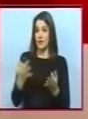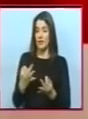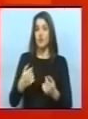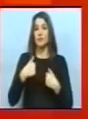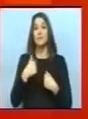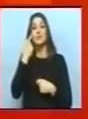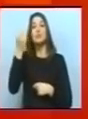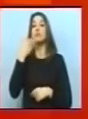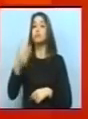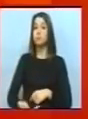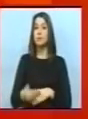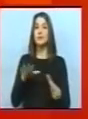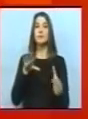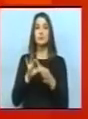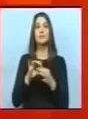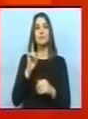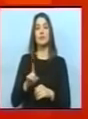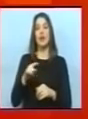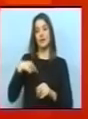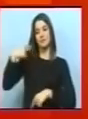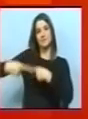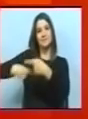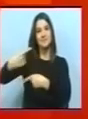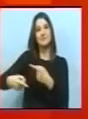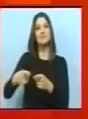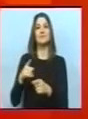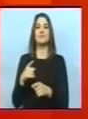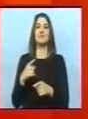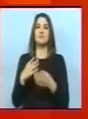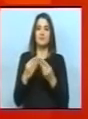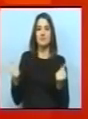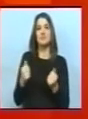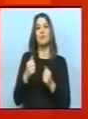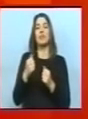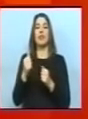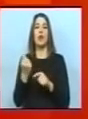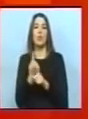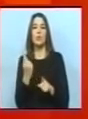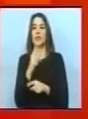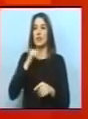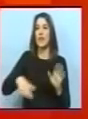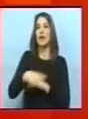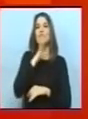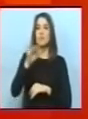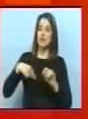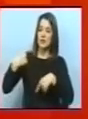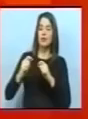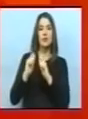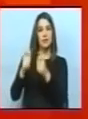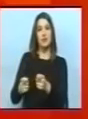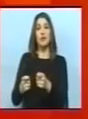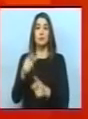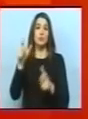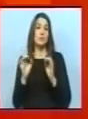a minha especialidade tem a ver precisamente com heranças, com sucessões e com património. Porque são áreas em que as pessoas precisam de imensa ajuda e, portanto,